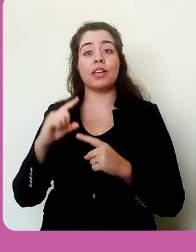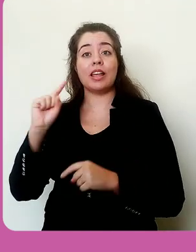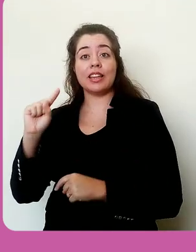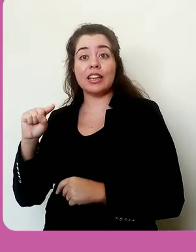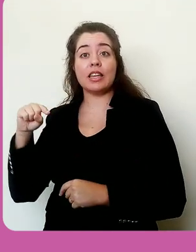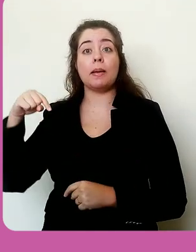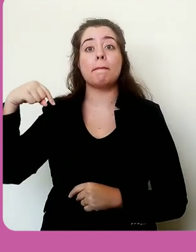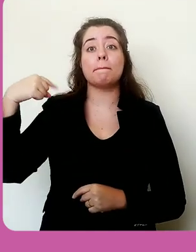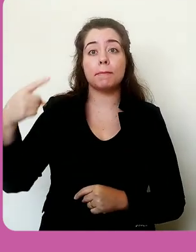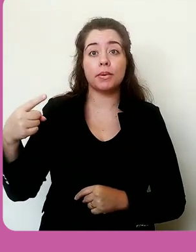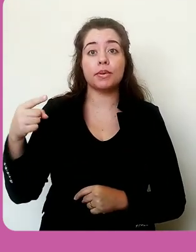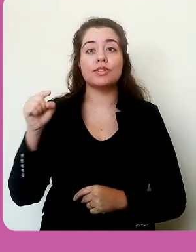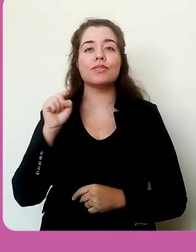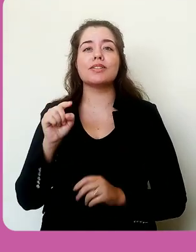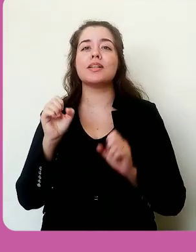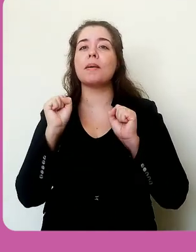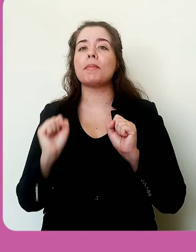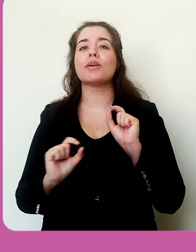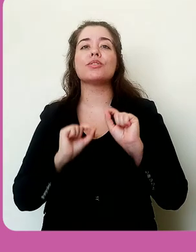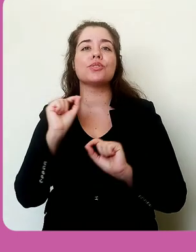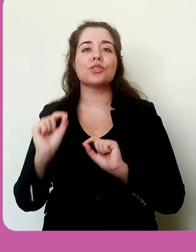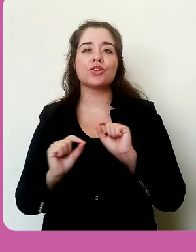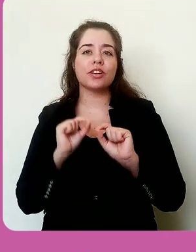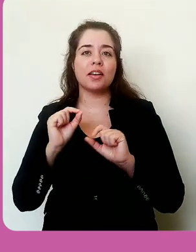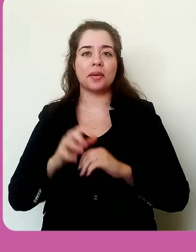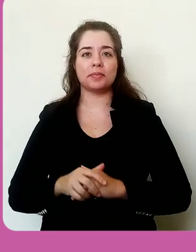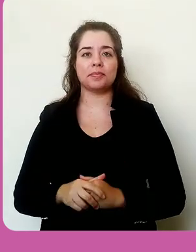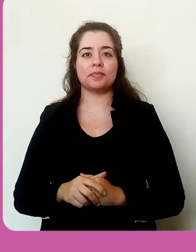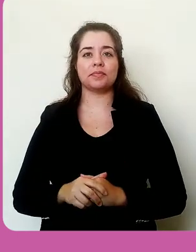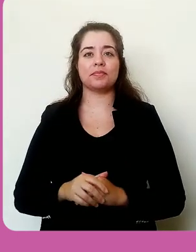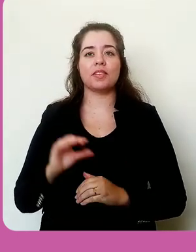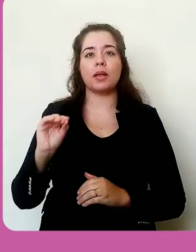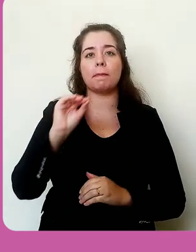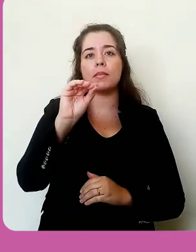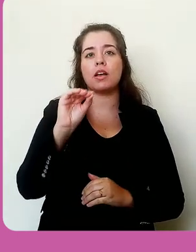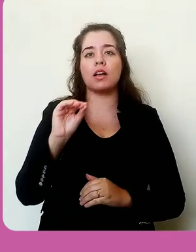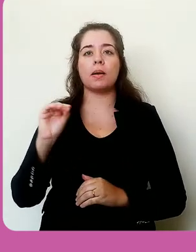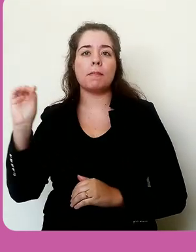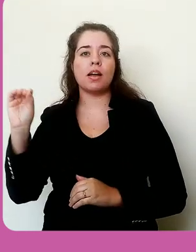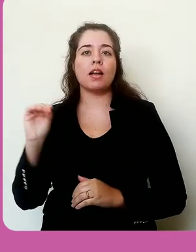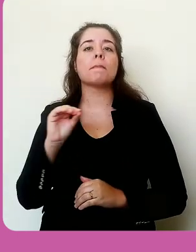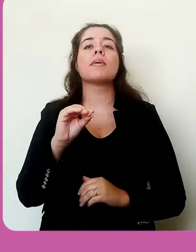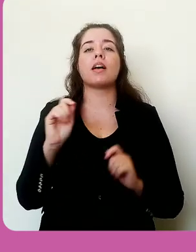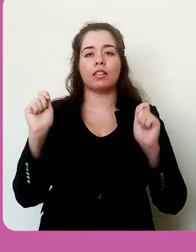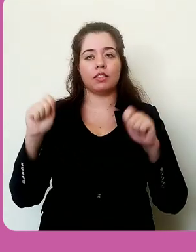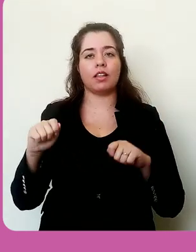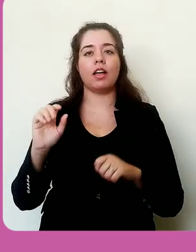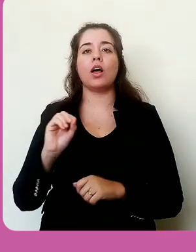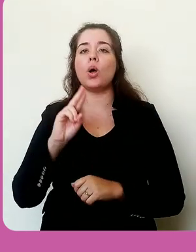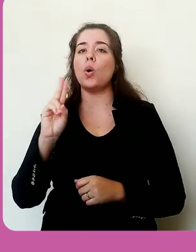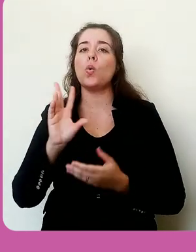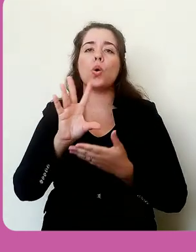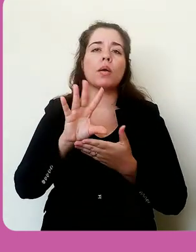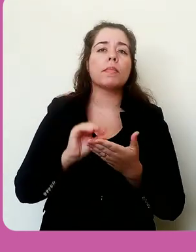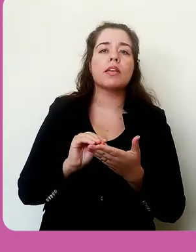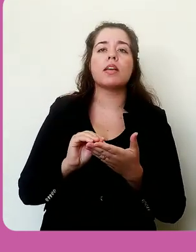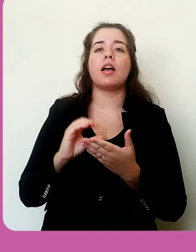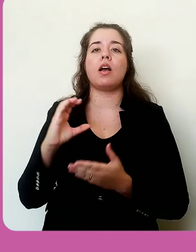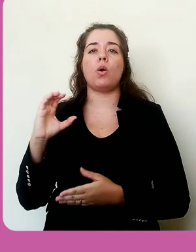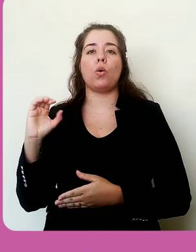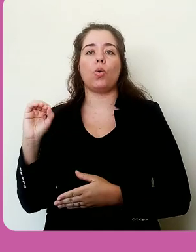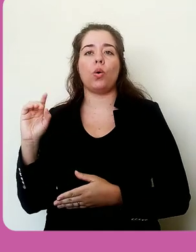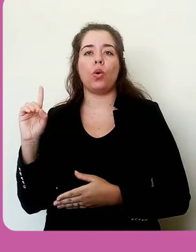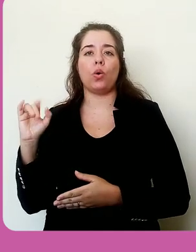Porque depois que você fez isso, você pode simplesmente, ó, andar com ele pra lá e pra cá. Ou copiar